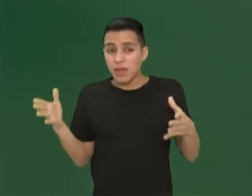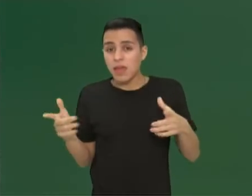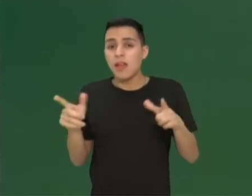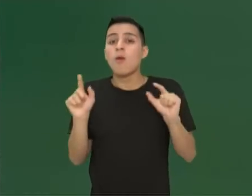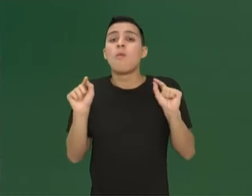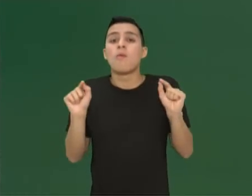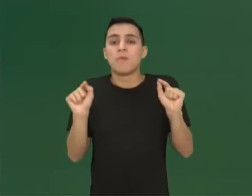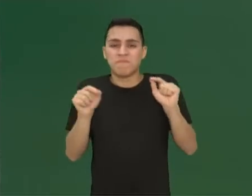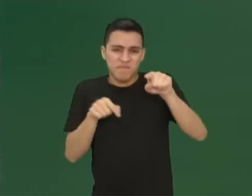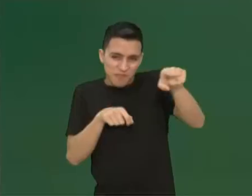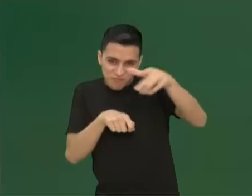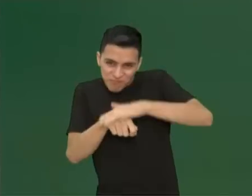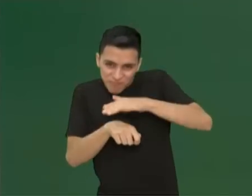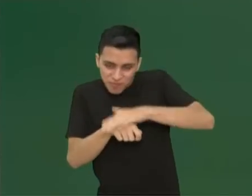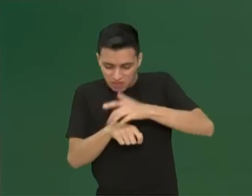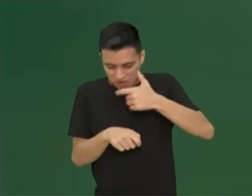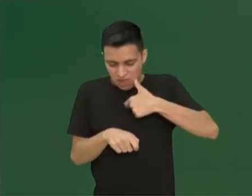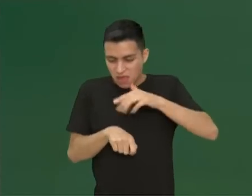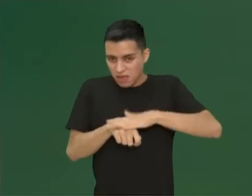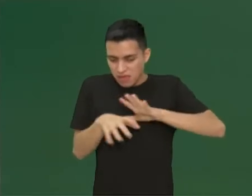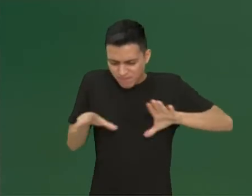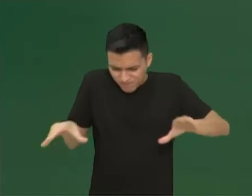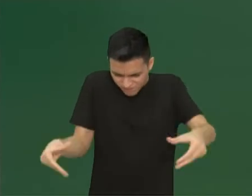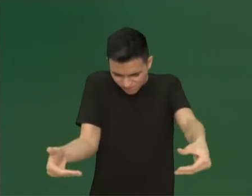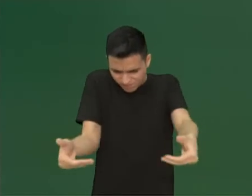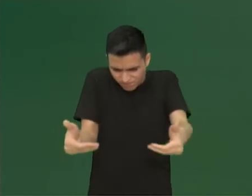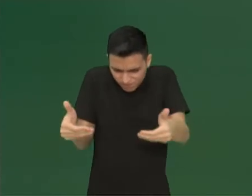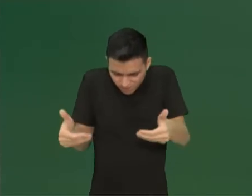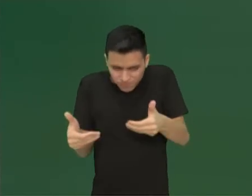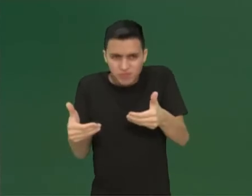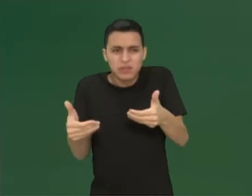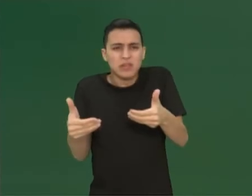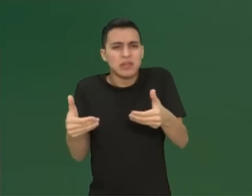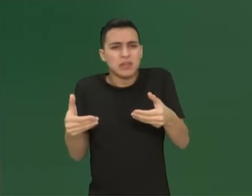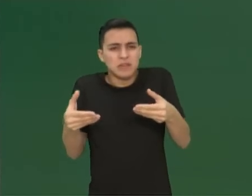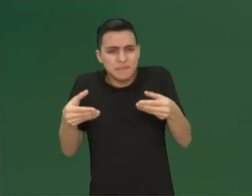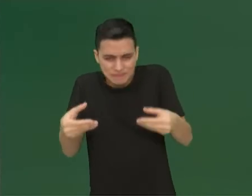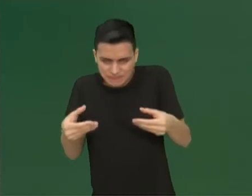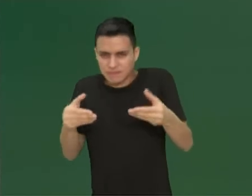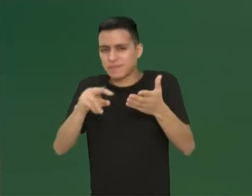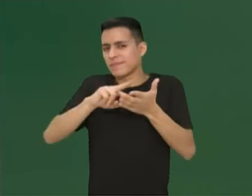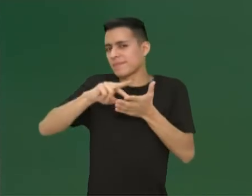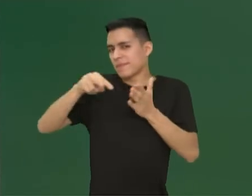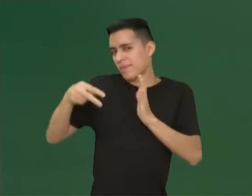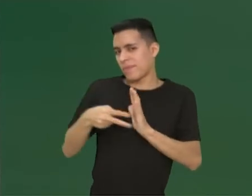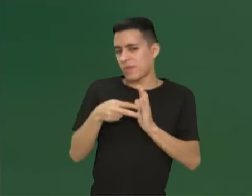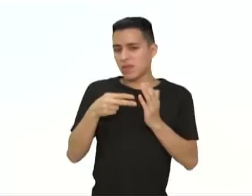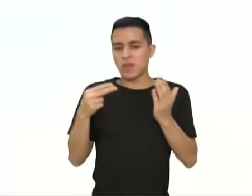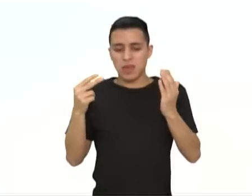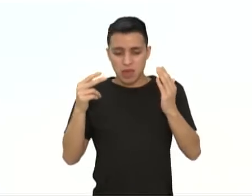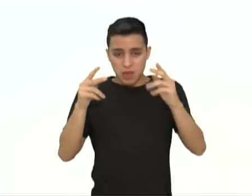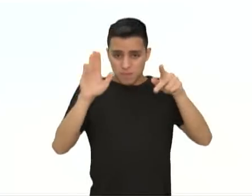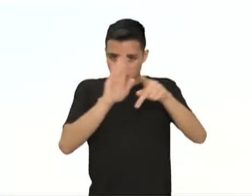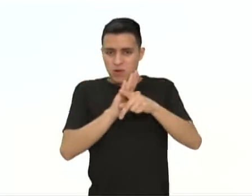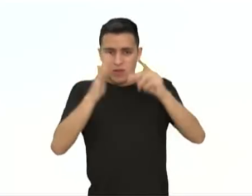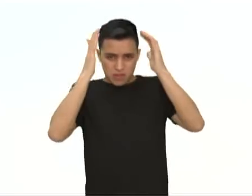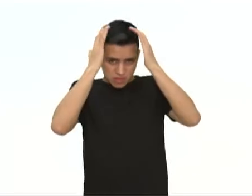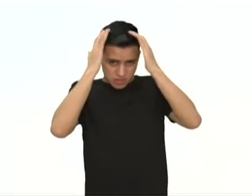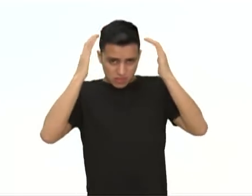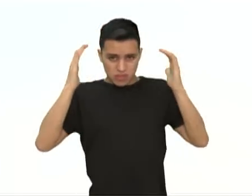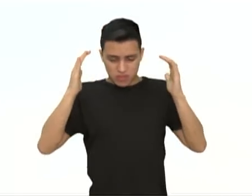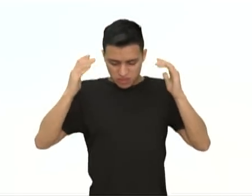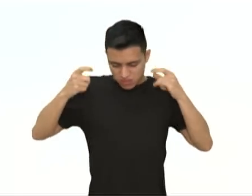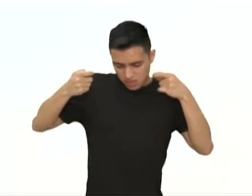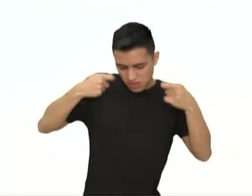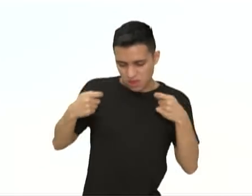livro? Você não segura o livro? O menino não está segurando o livro? Então, sob o comando do sistema nervoso,